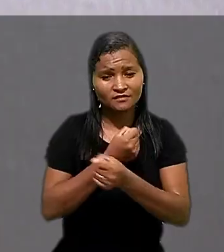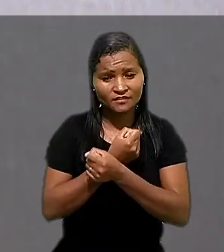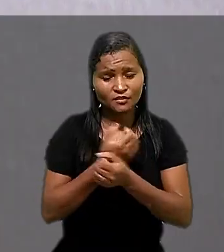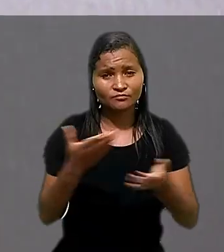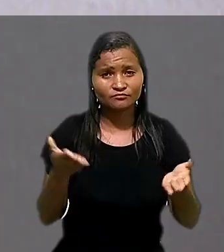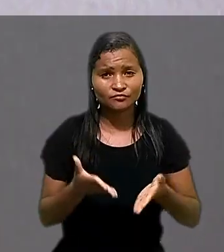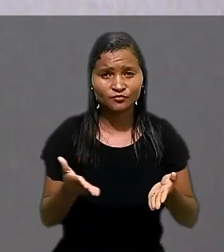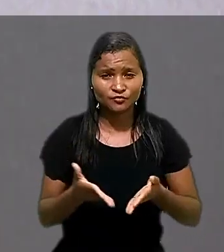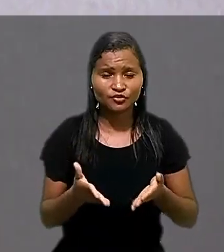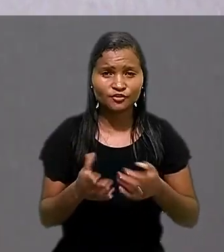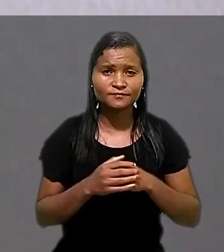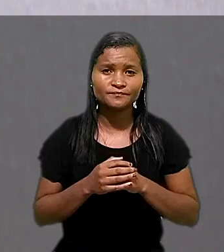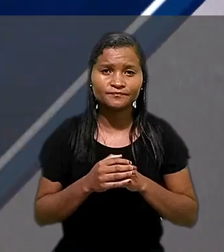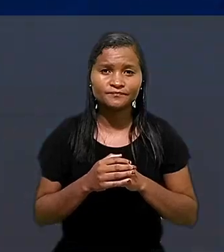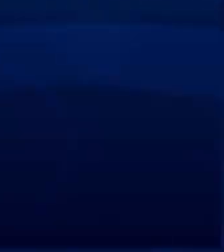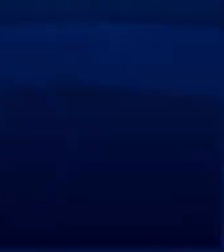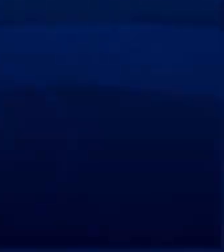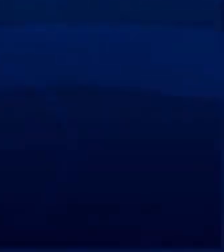escravidão contemporânea.